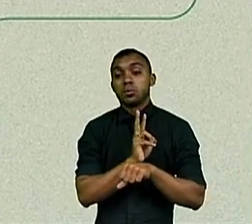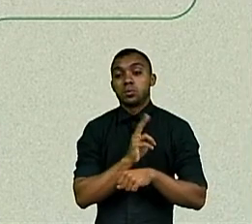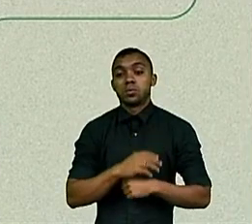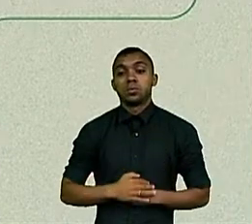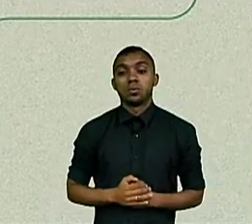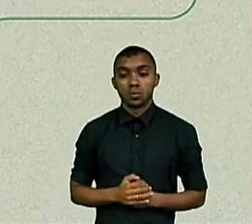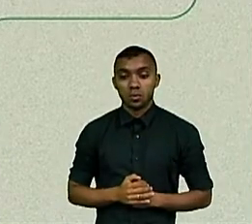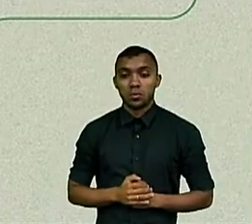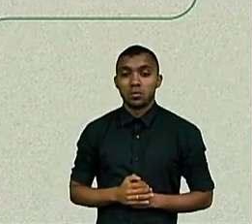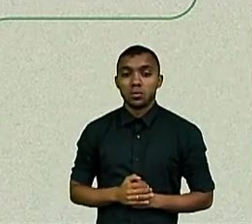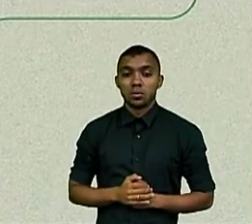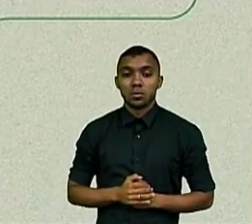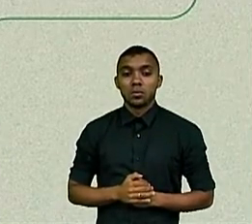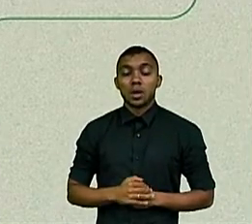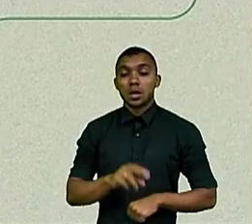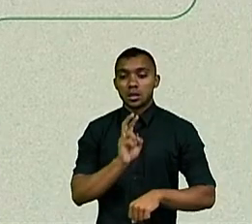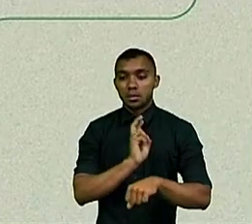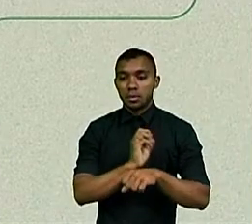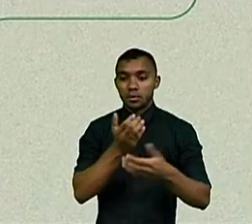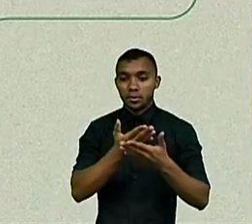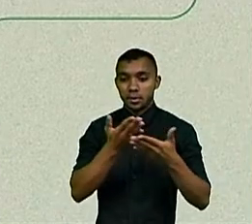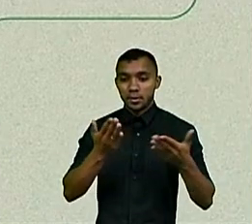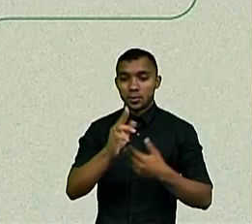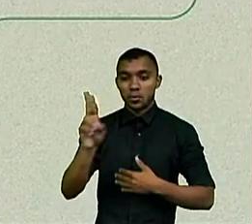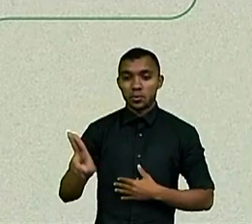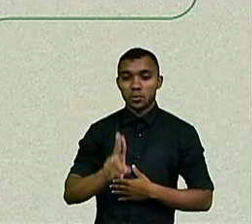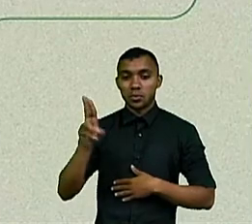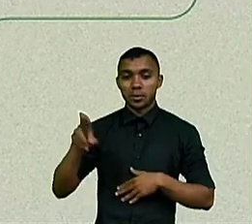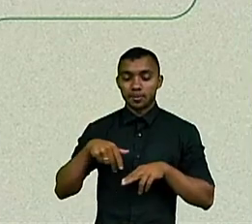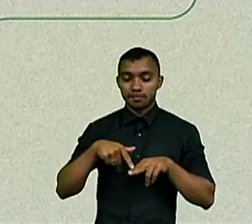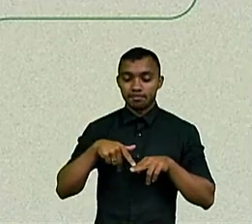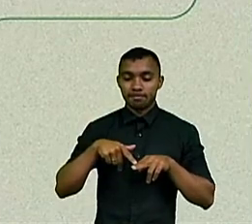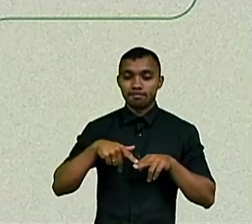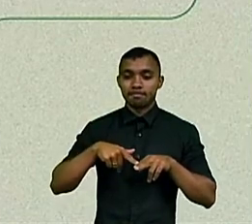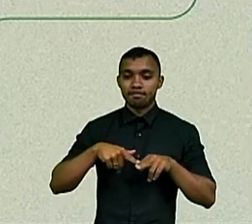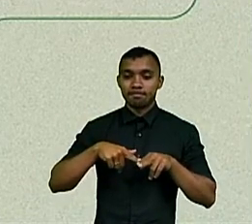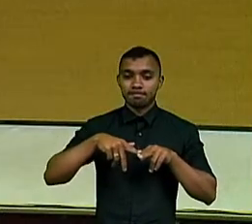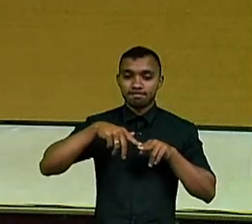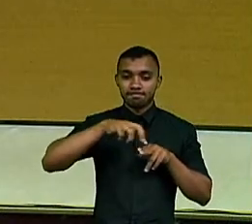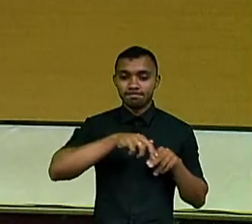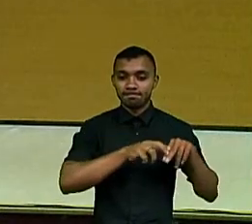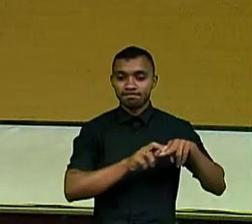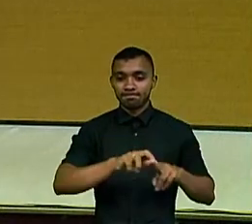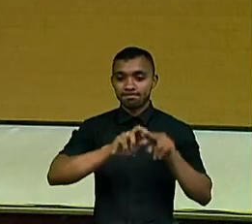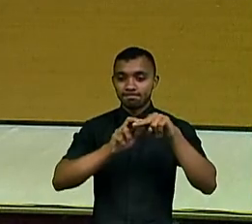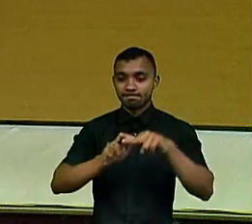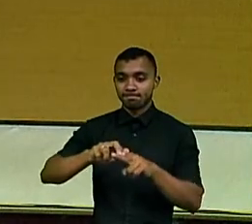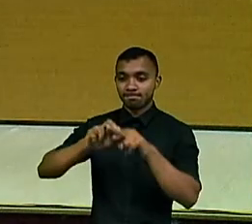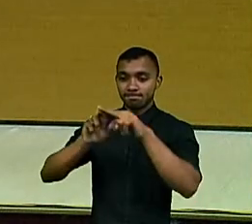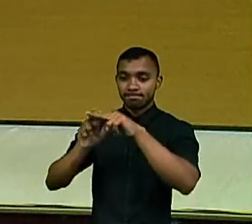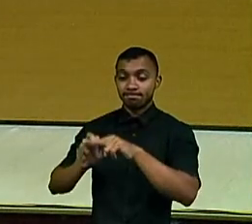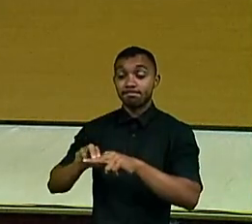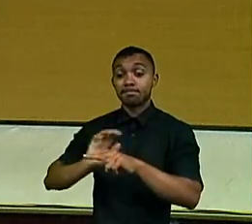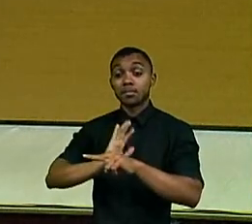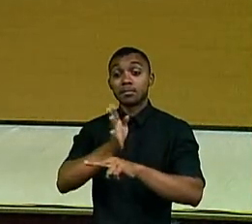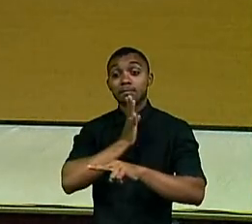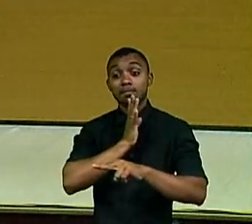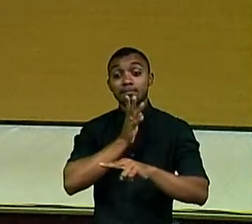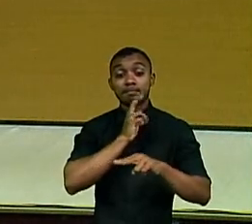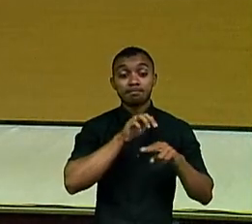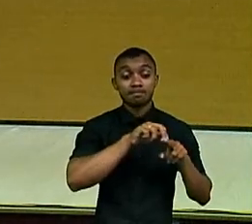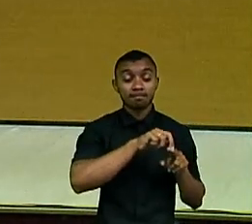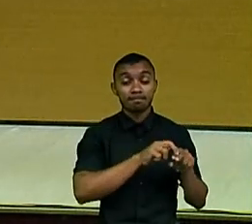quem é surfista aí né já sabe que você quando vai pegar uma onda você não vai pegar